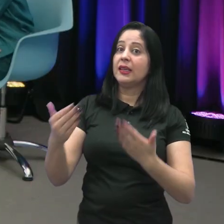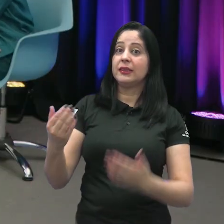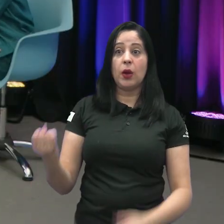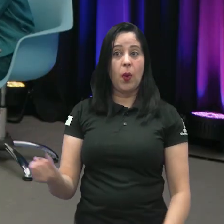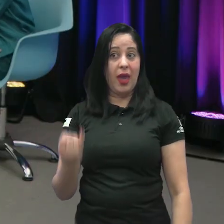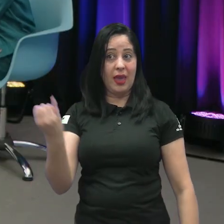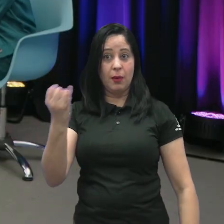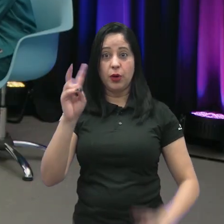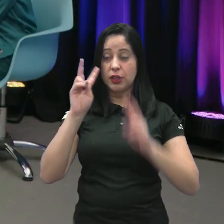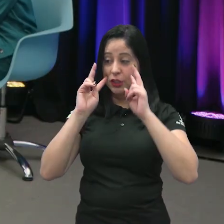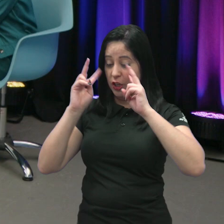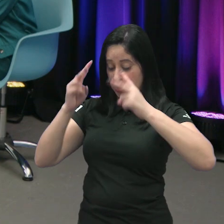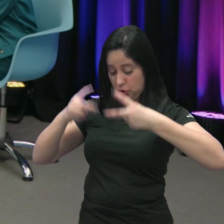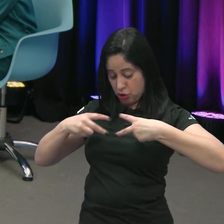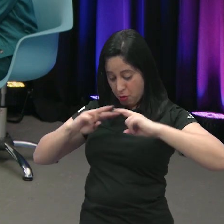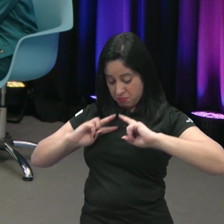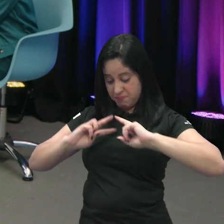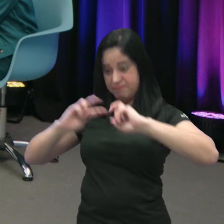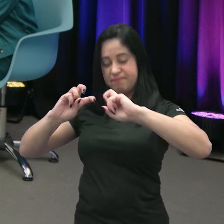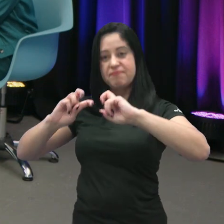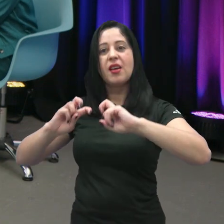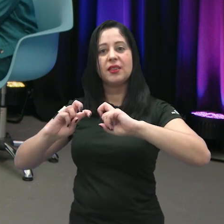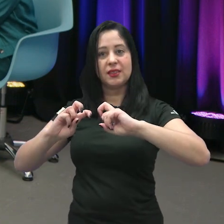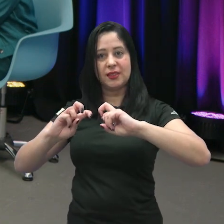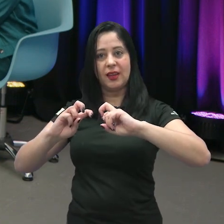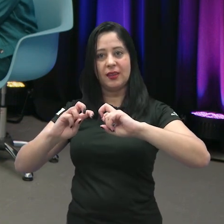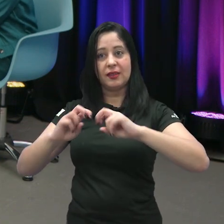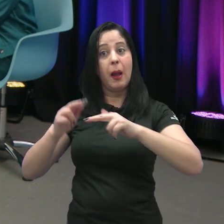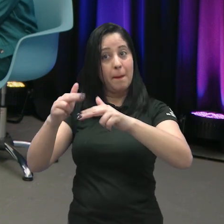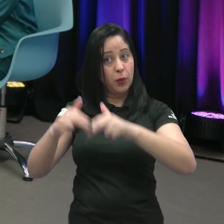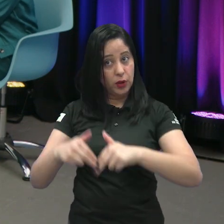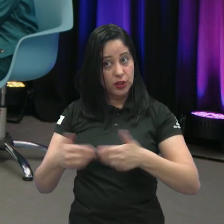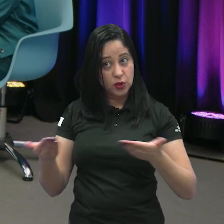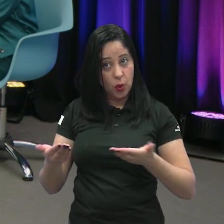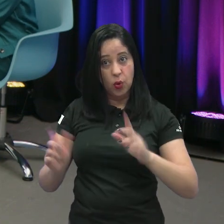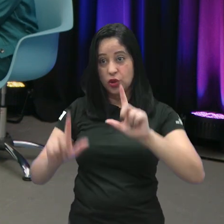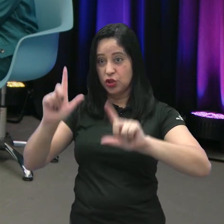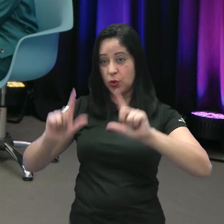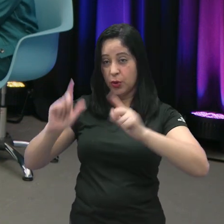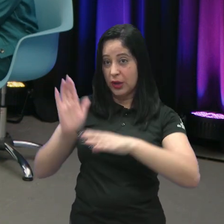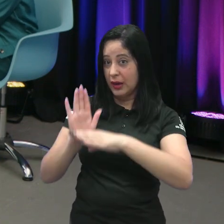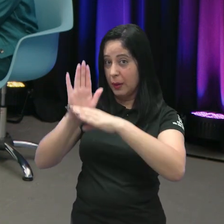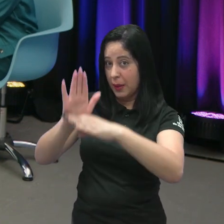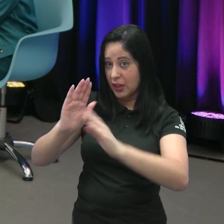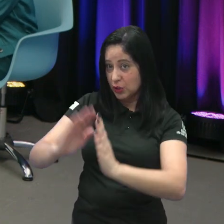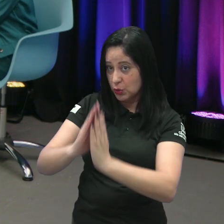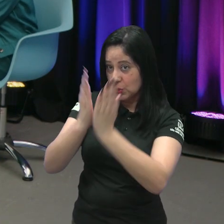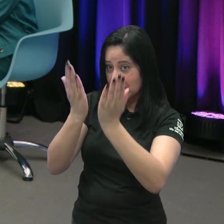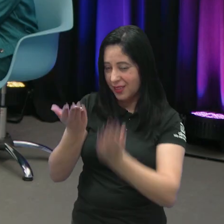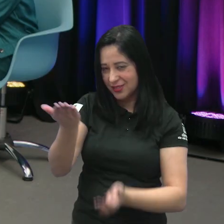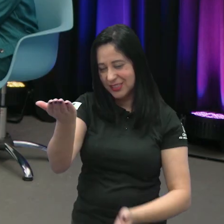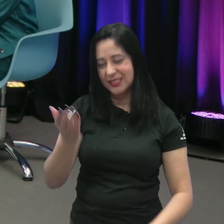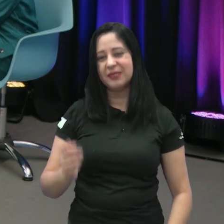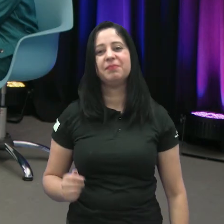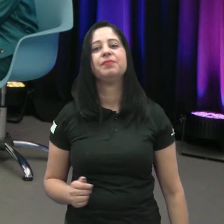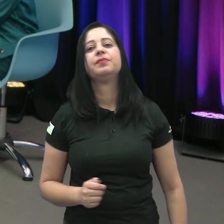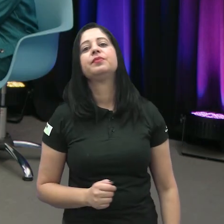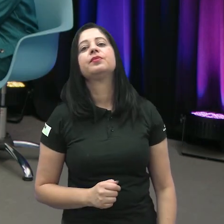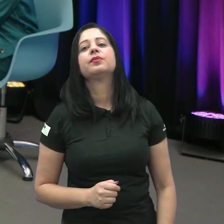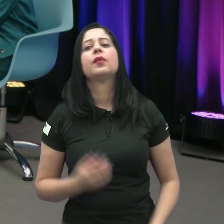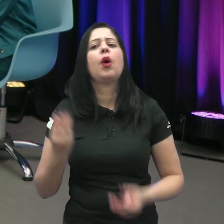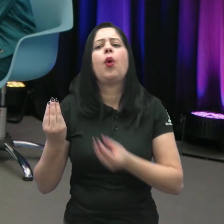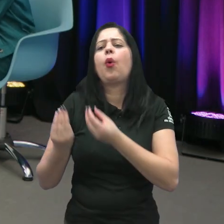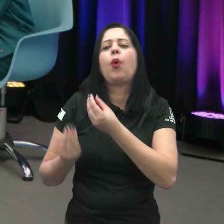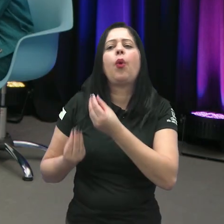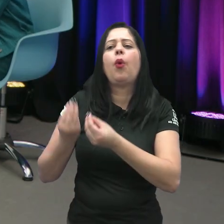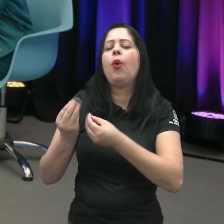depois entender essa relação com o outro. Sim, Por isso que estamos aqui, Inspiração está aqui para te ajudar, viu, gente? E como que a